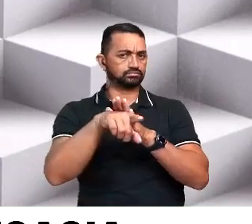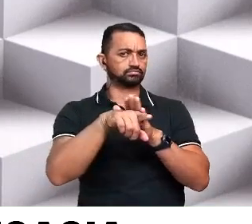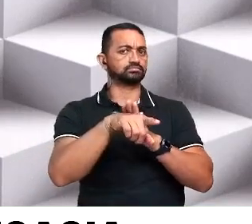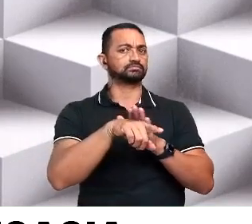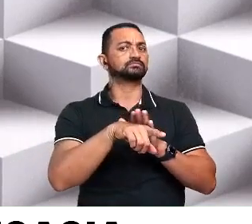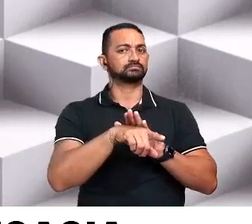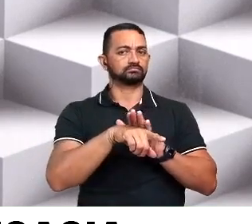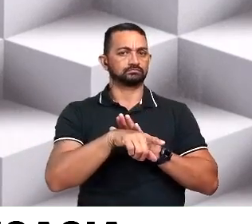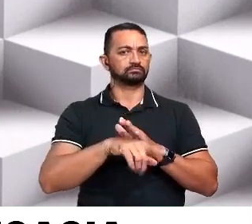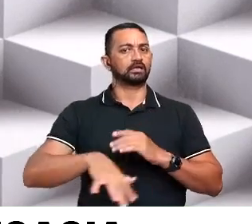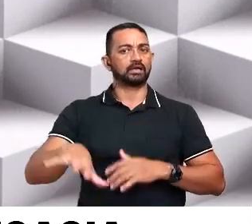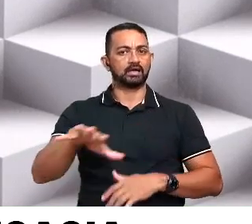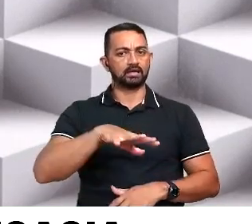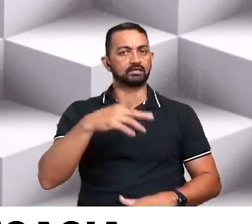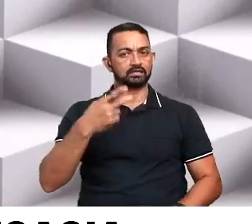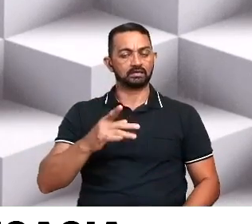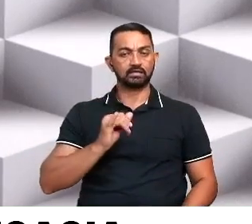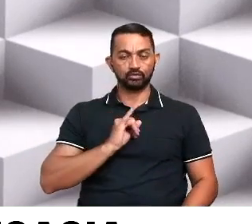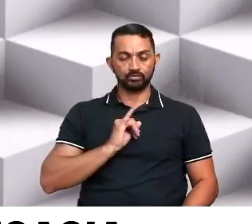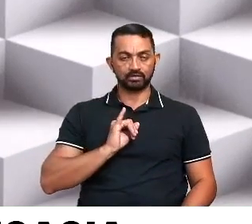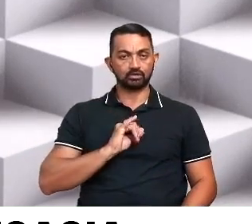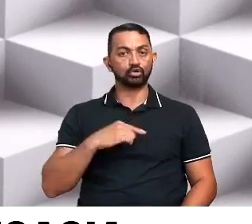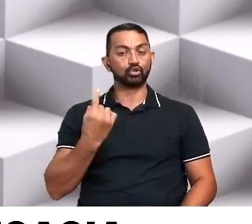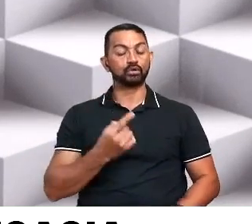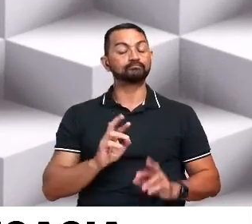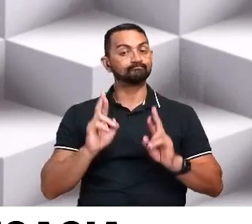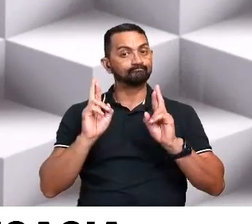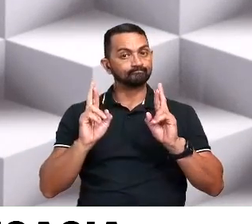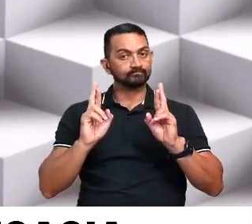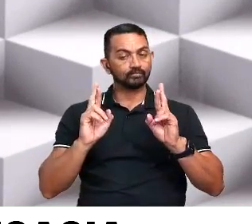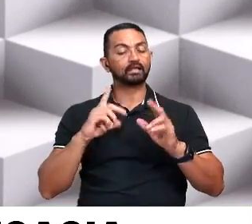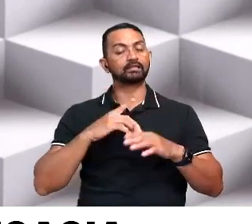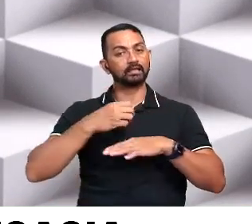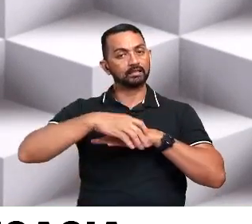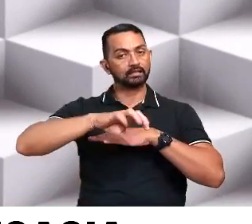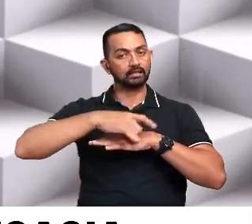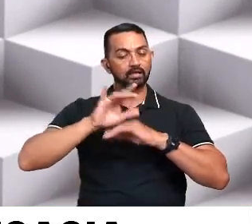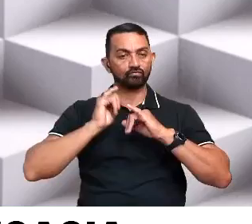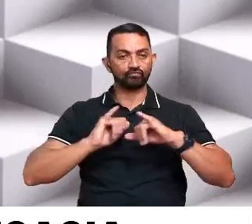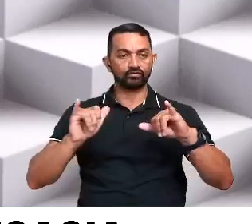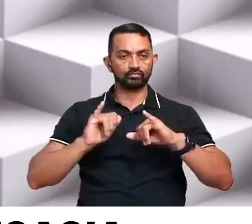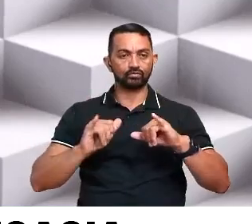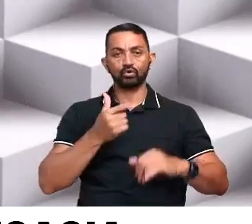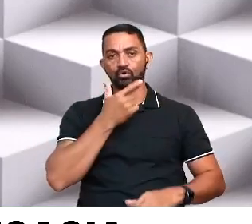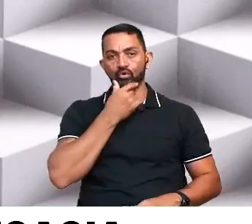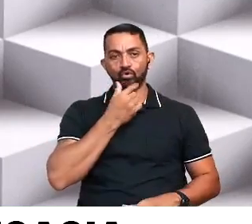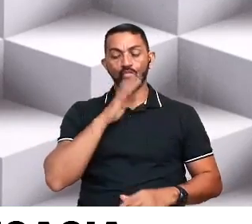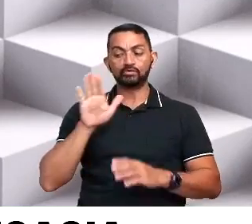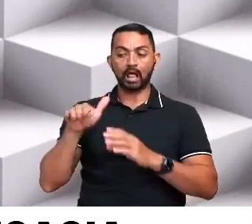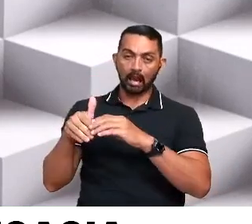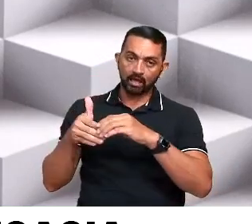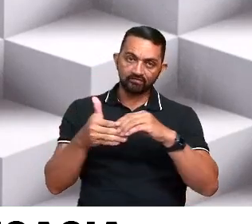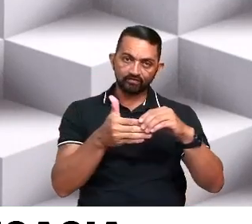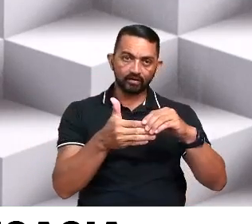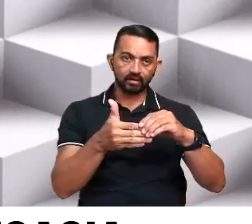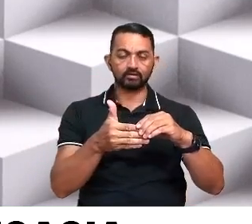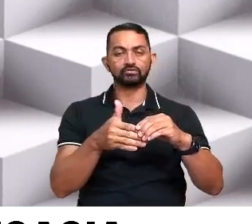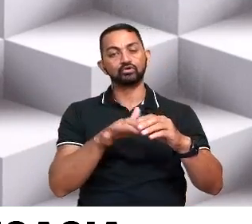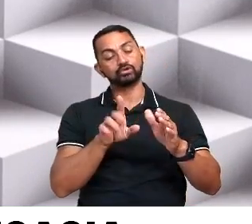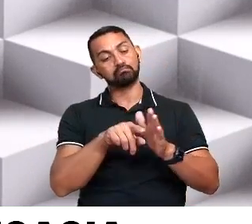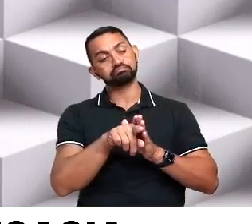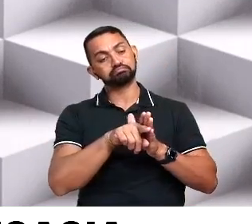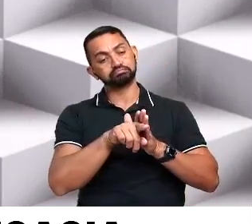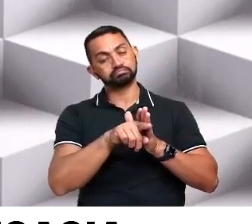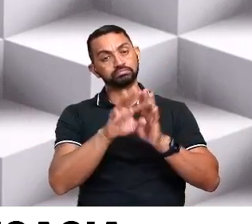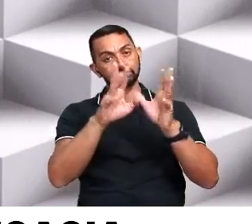fazendo essas ações de fiscalização aqui na cidade e gente espera em breve trazer mais informações o rapaz foi conduzido